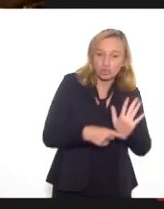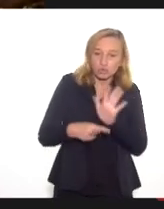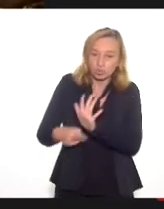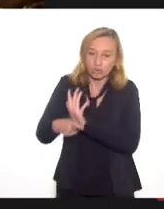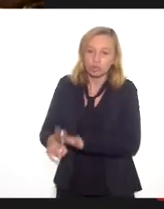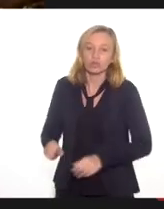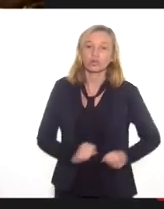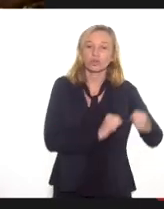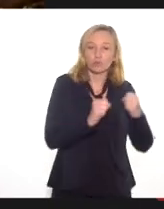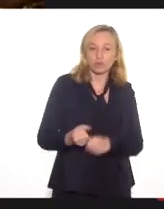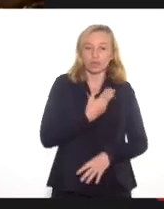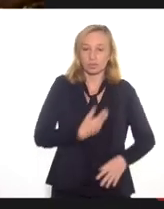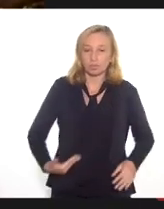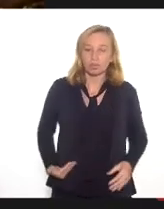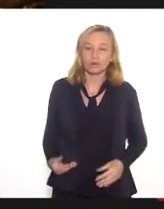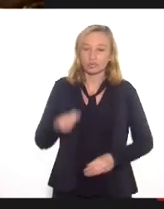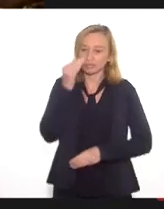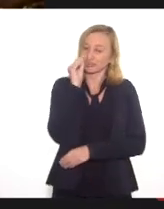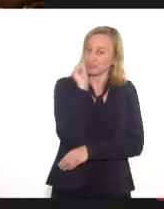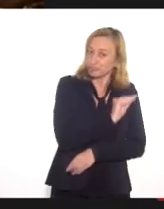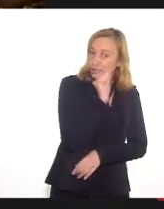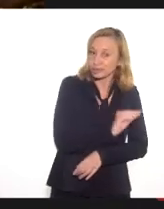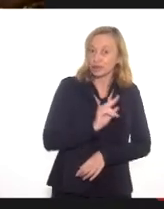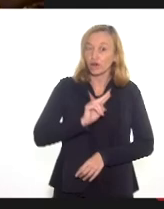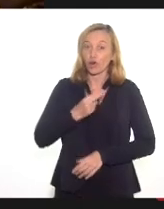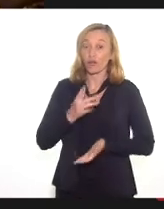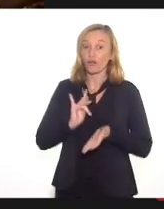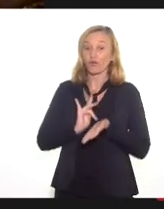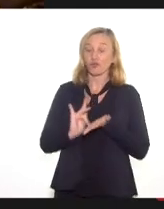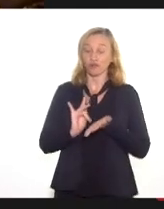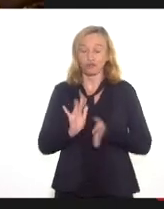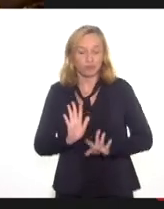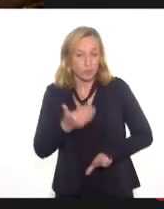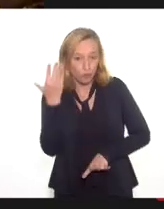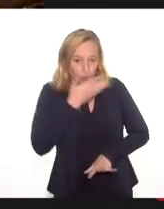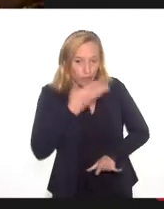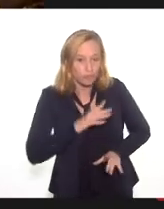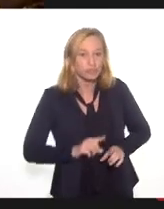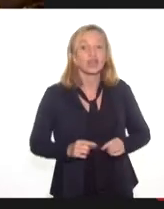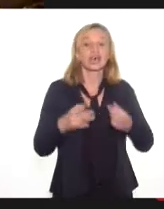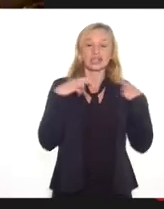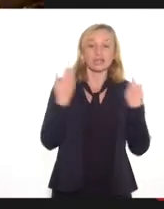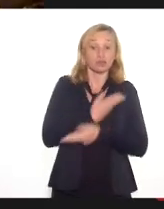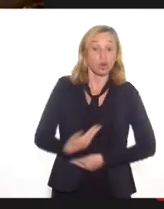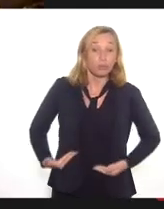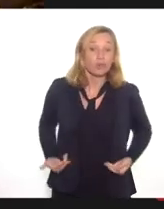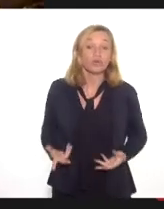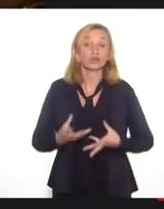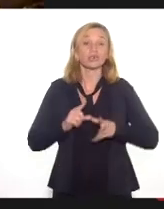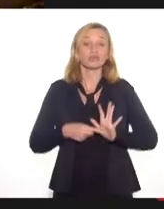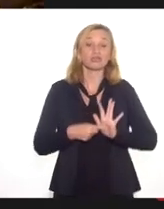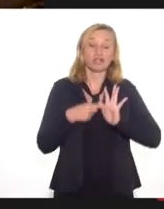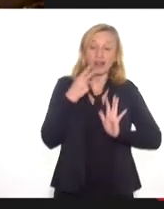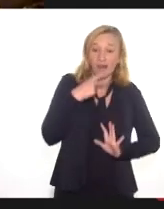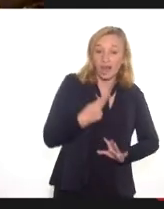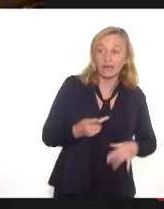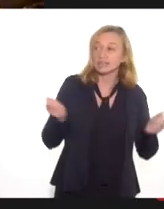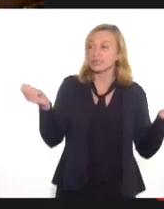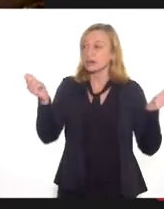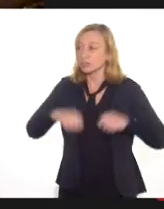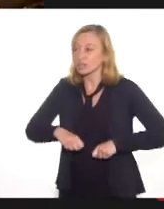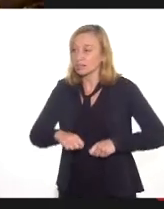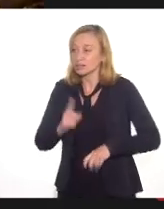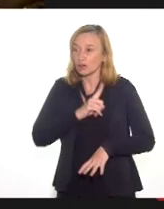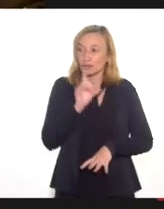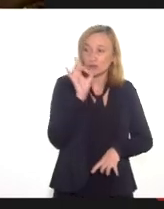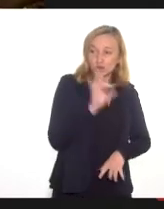o poder público ignora ou se omite então nesse sentido essa audiência pública vem trazer a possibilidade